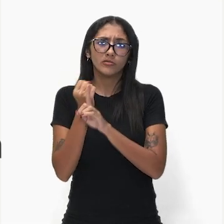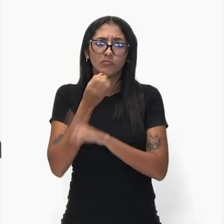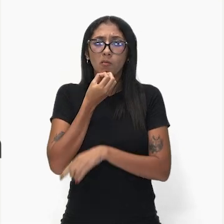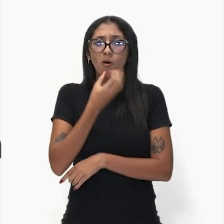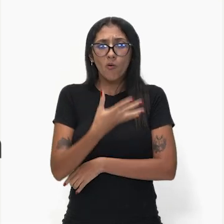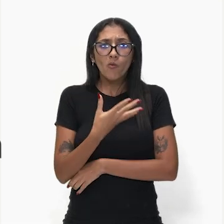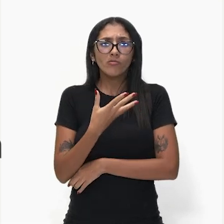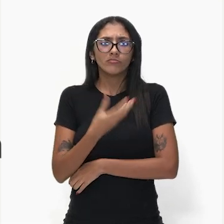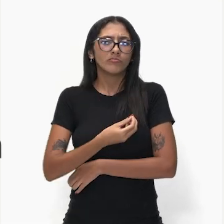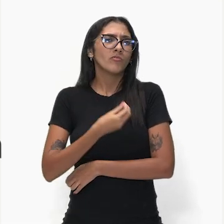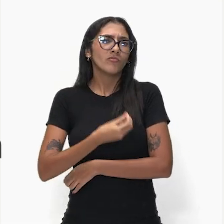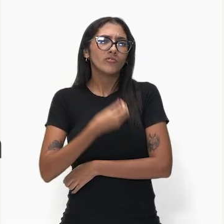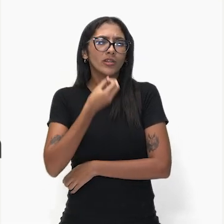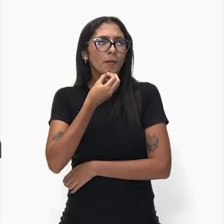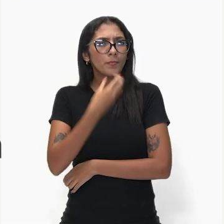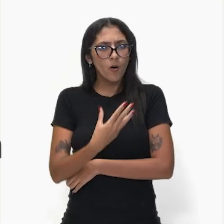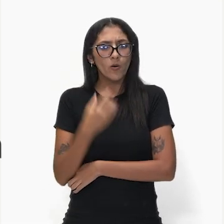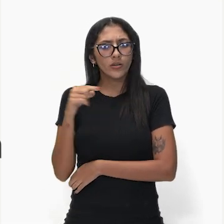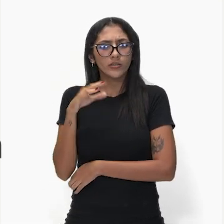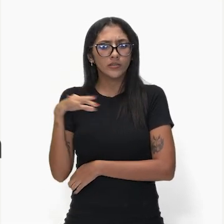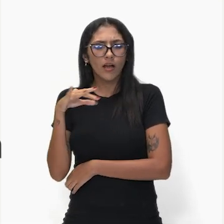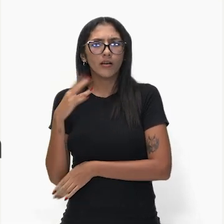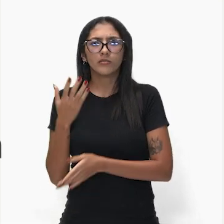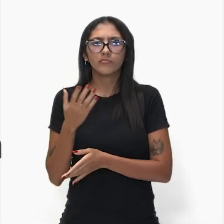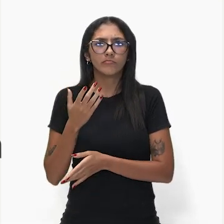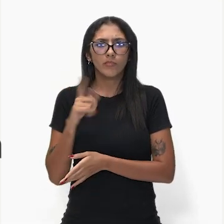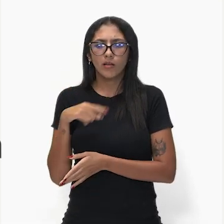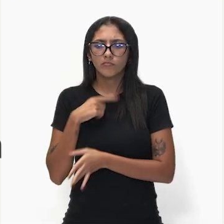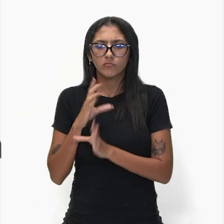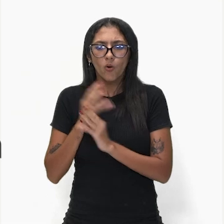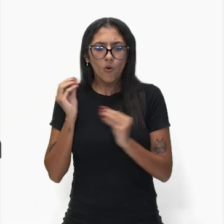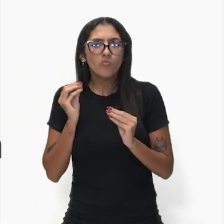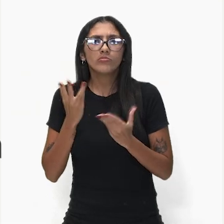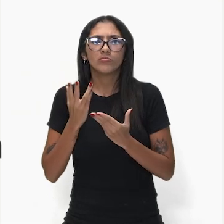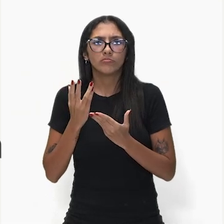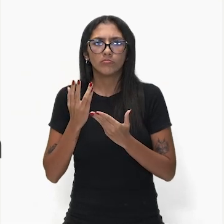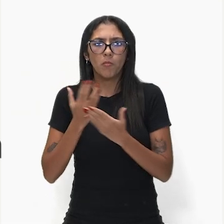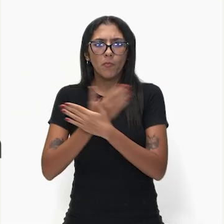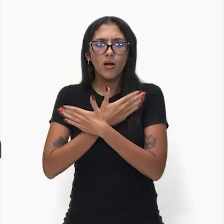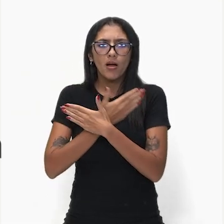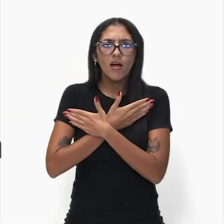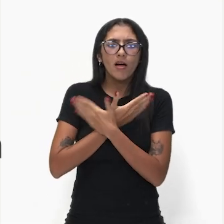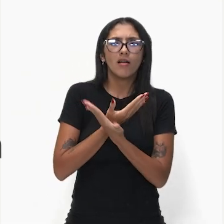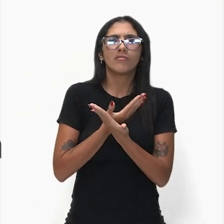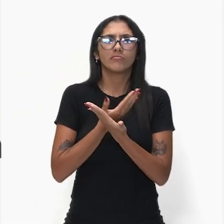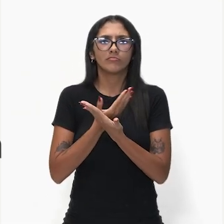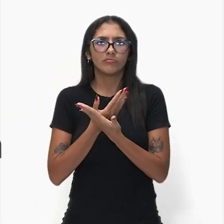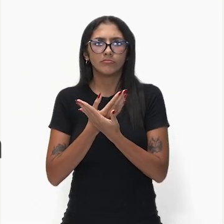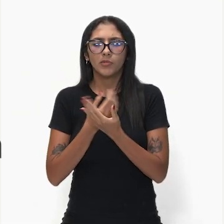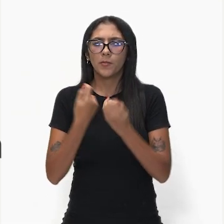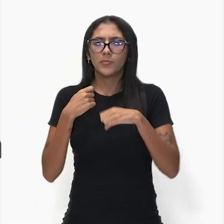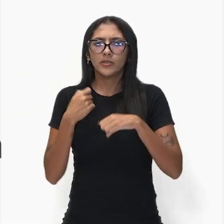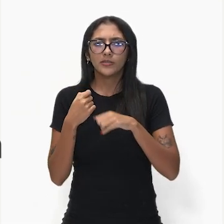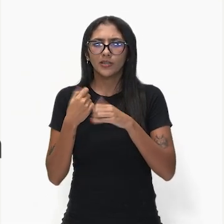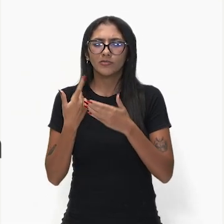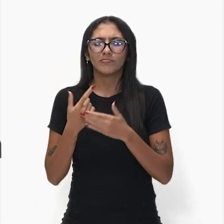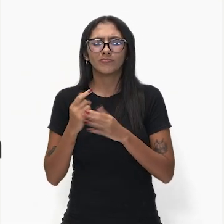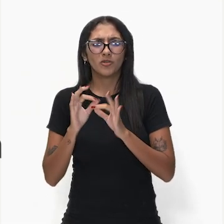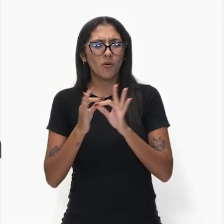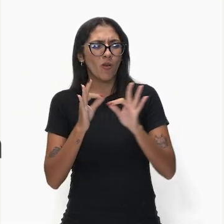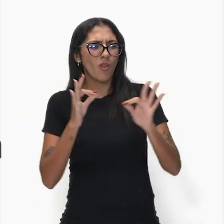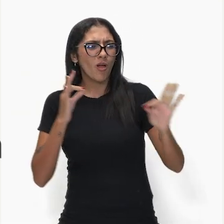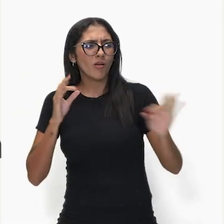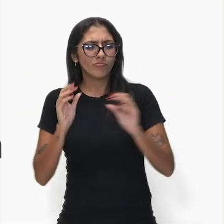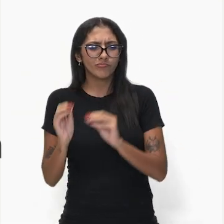boa de vida naquele lugar, de repente perderam o emprego, ficaram sem ter o que comer, tiveram que atravessar todo um sertão para